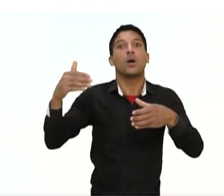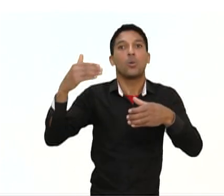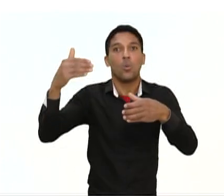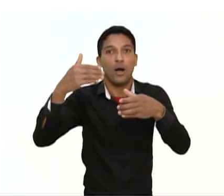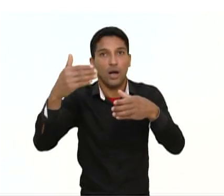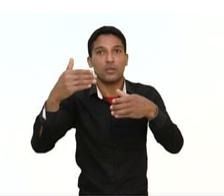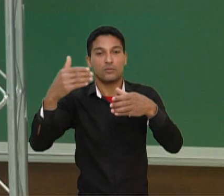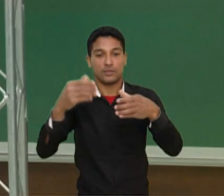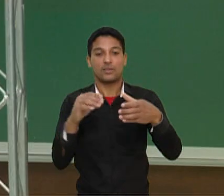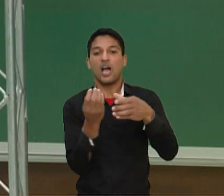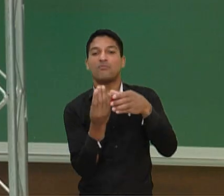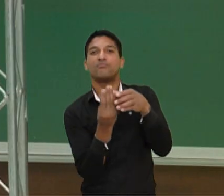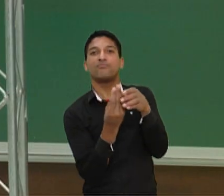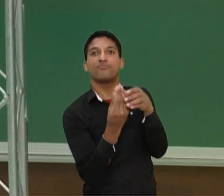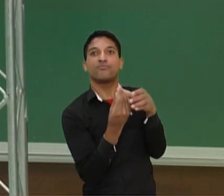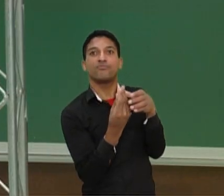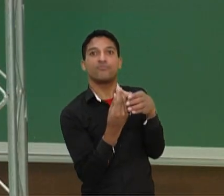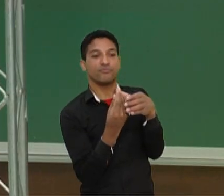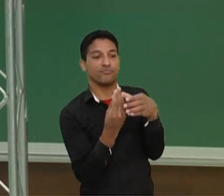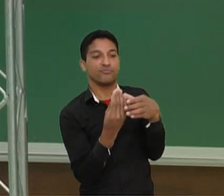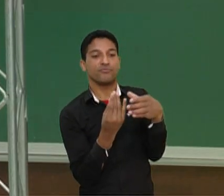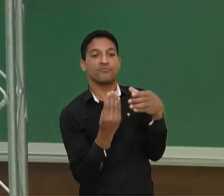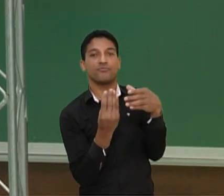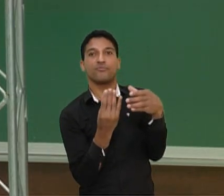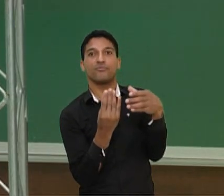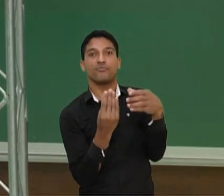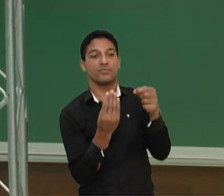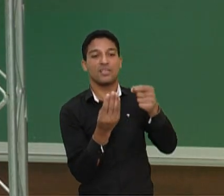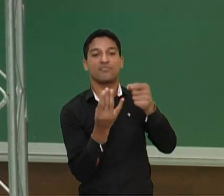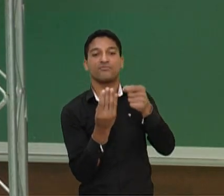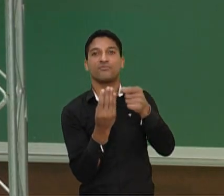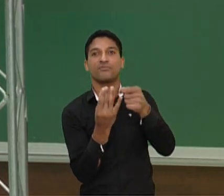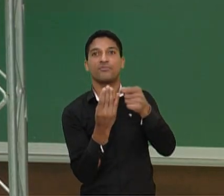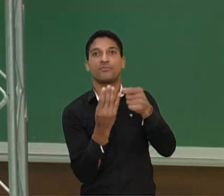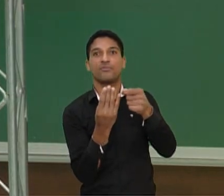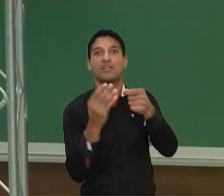um processo que eu chamo de processo de